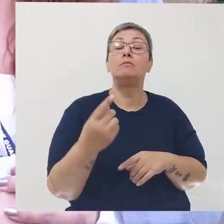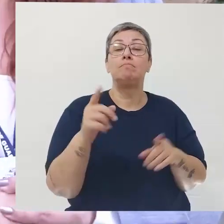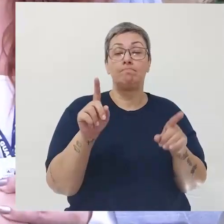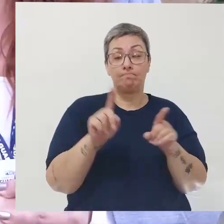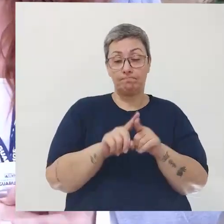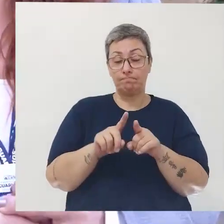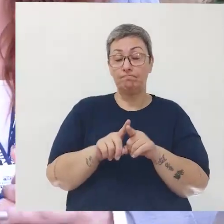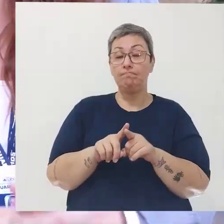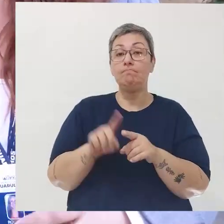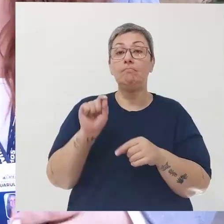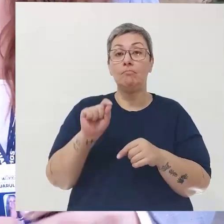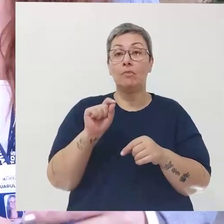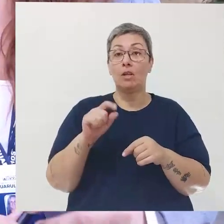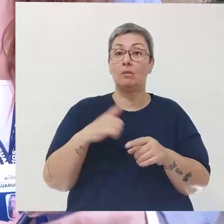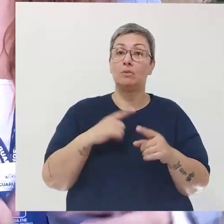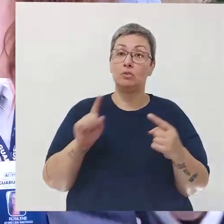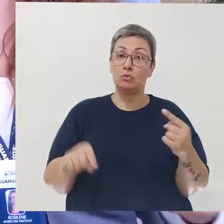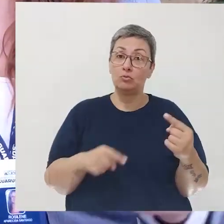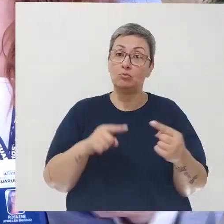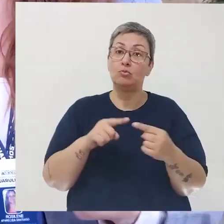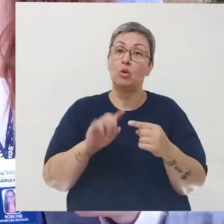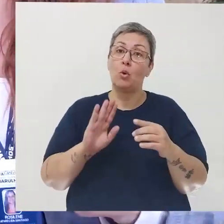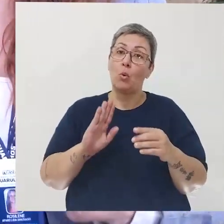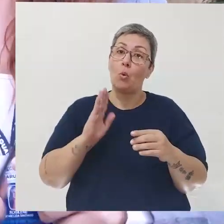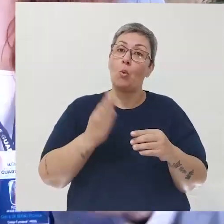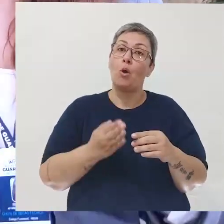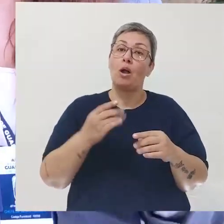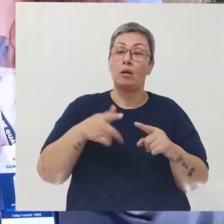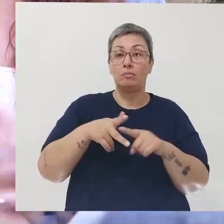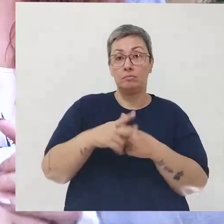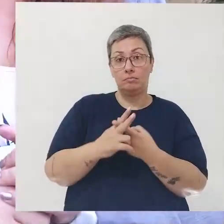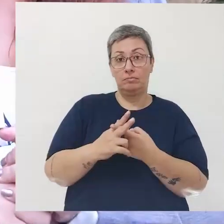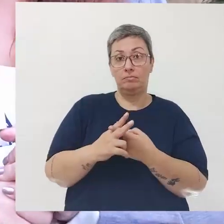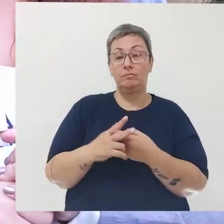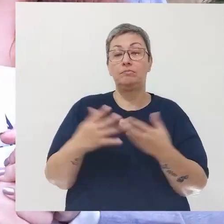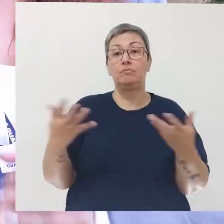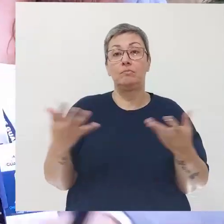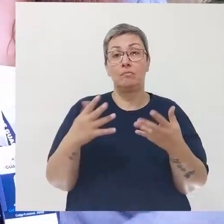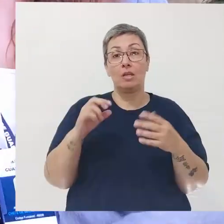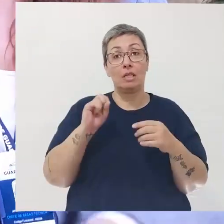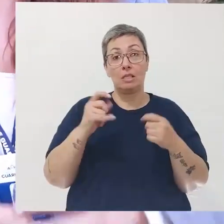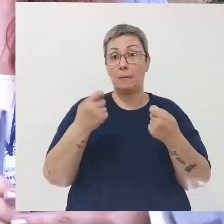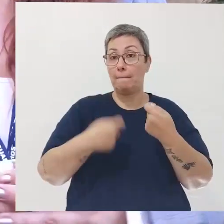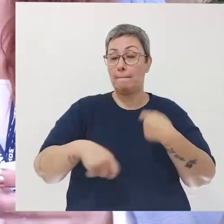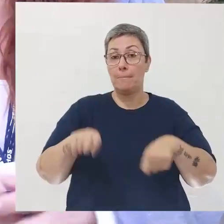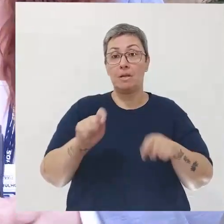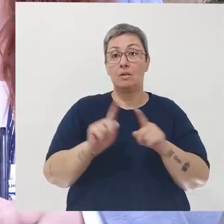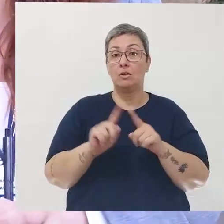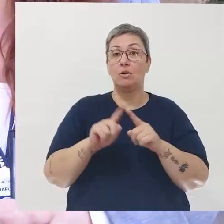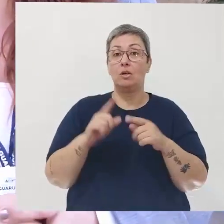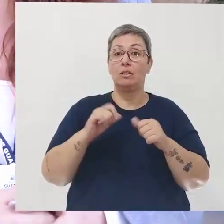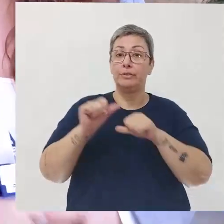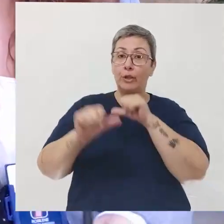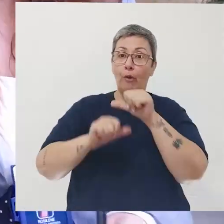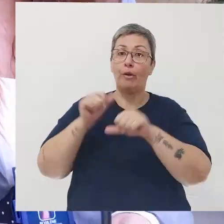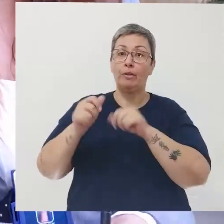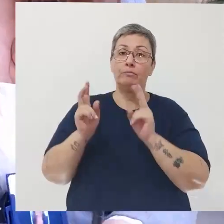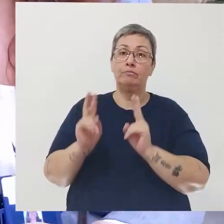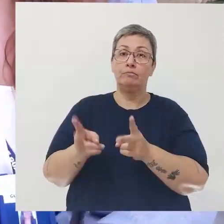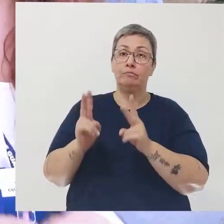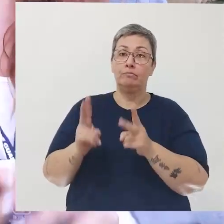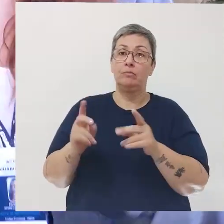durabilidade, que reflete diretamente na manutenção. sem a necessidade de haver